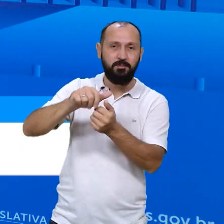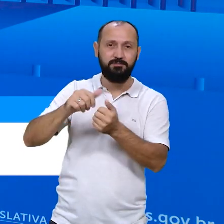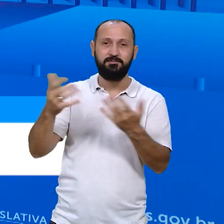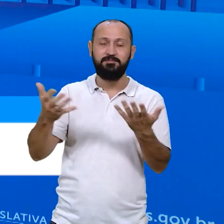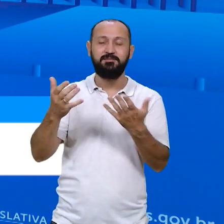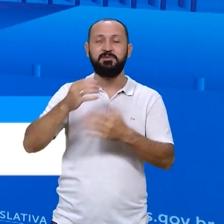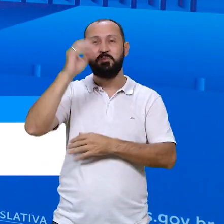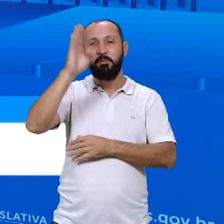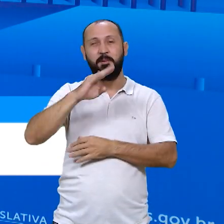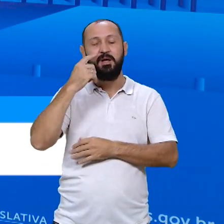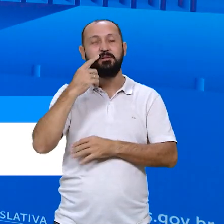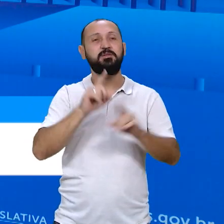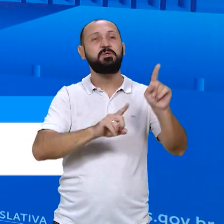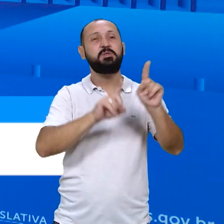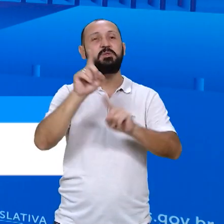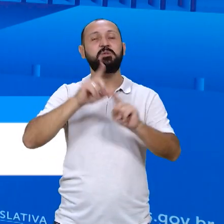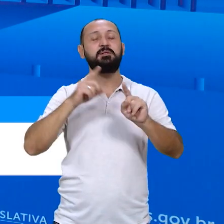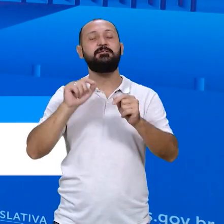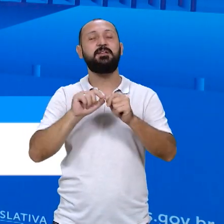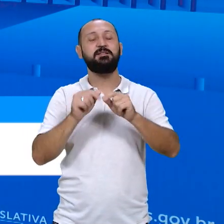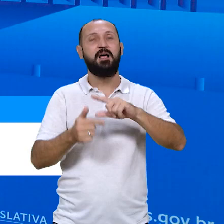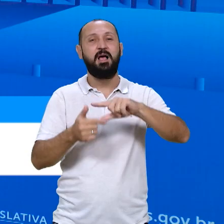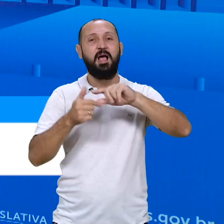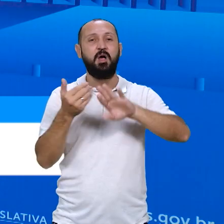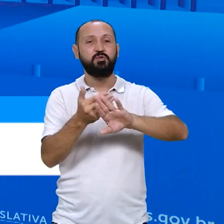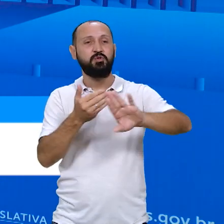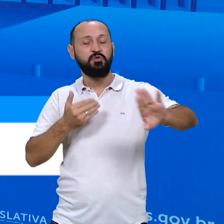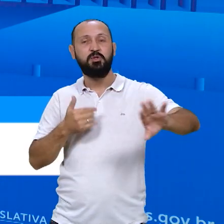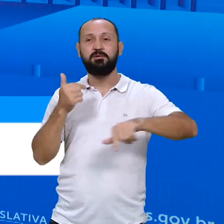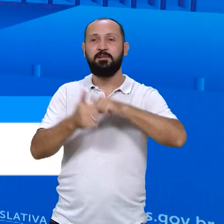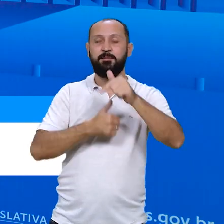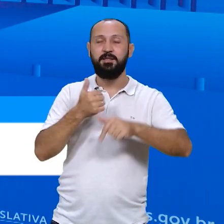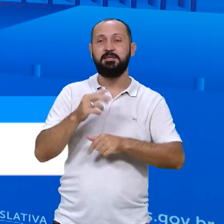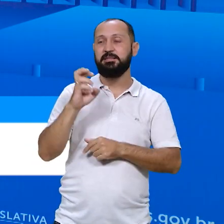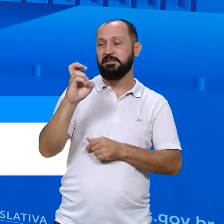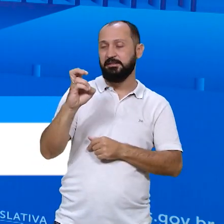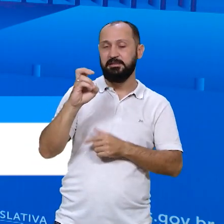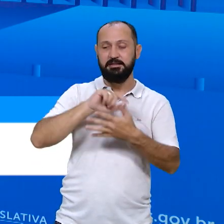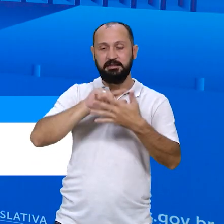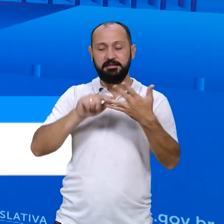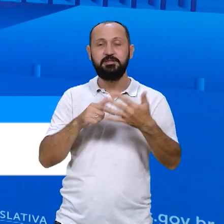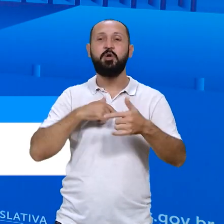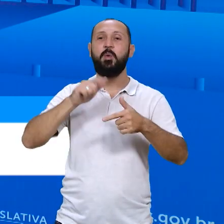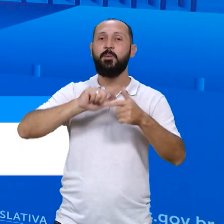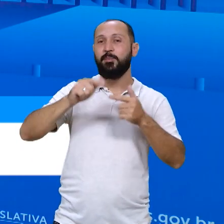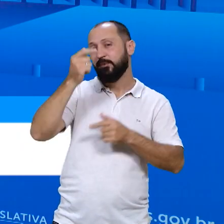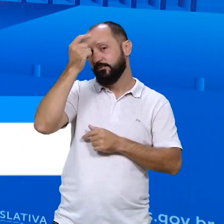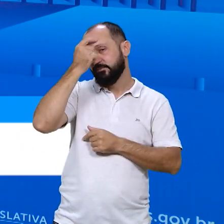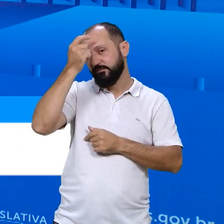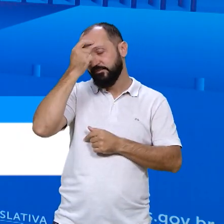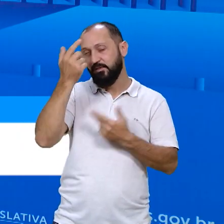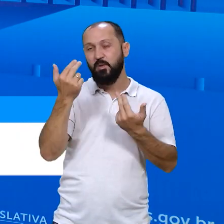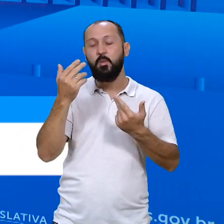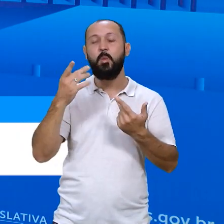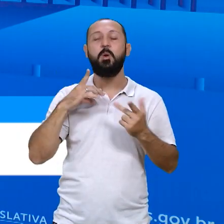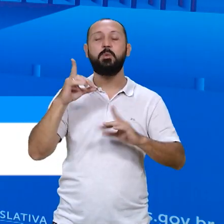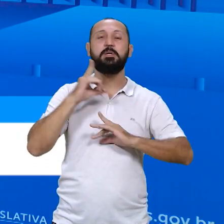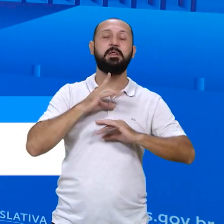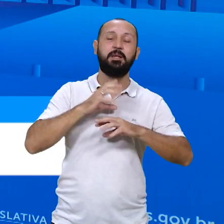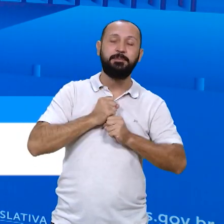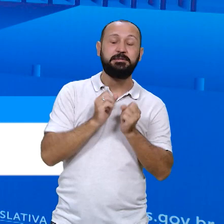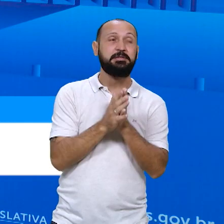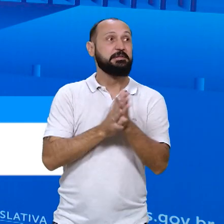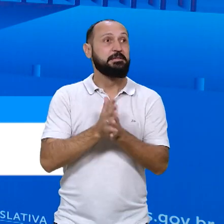toda a população mundial. No Brasil, entre as 10 maiores causas de afastamento do trabalho, 5 são por conta de